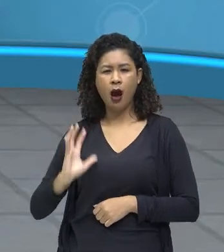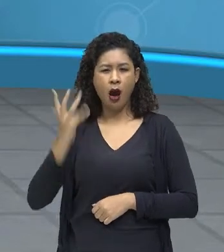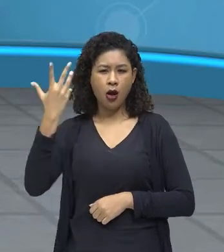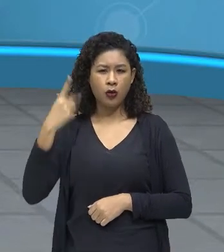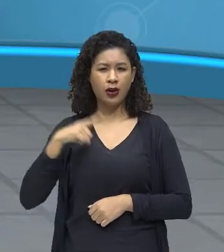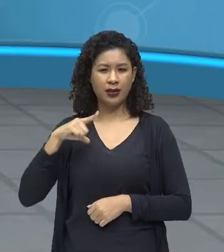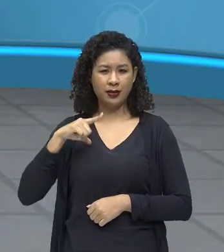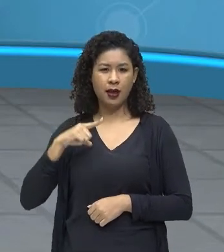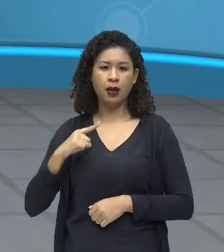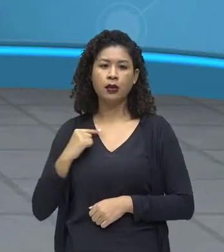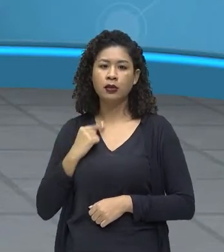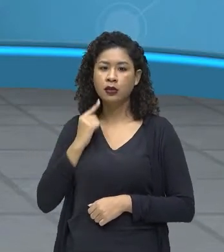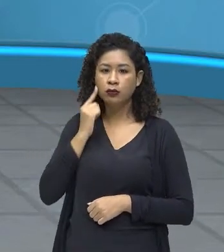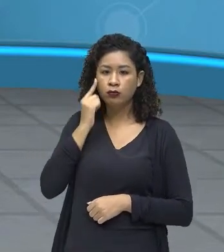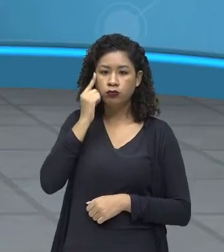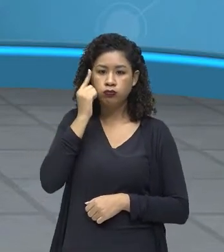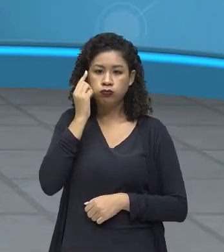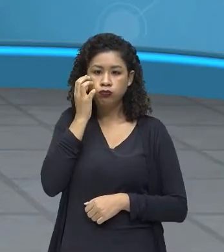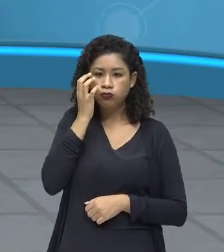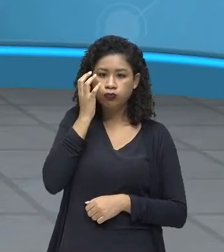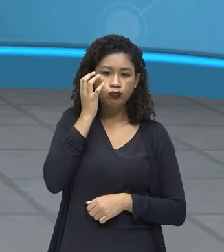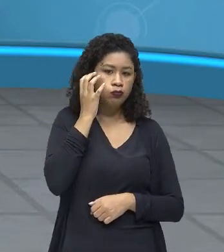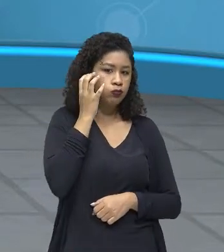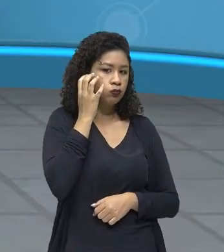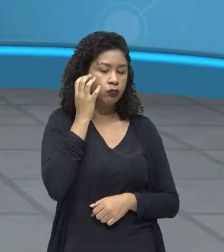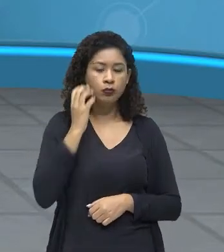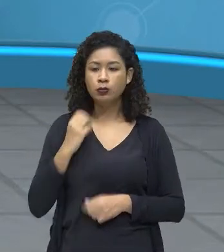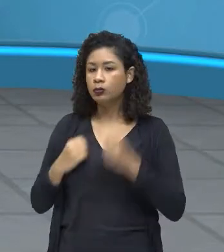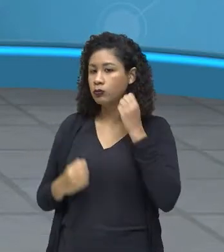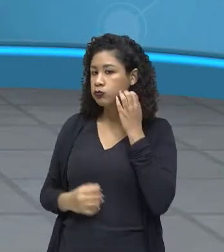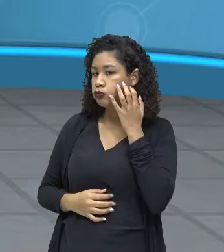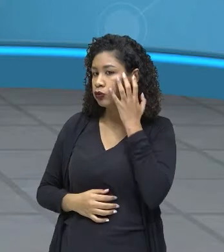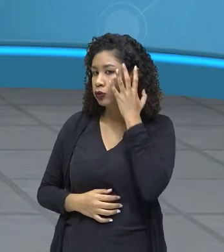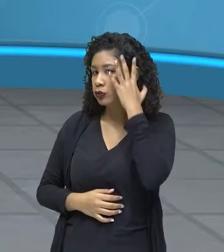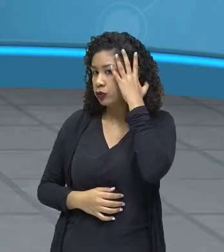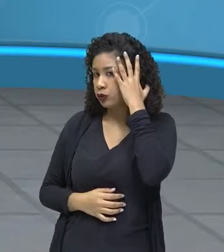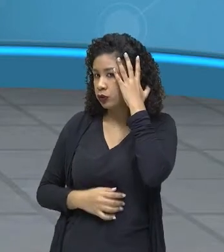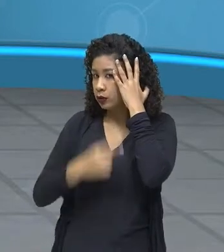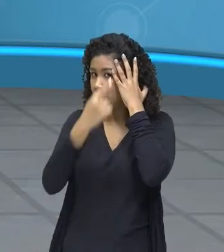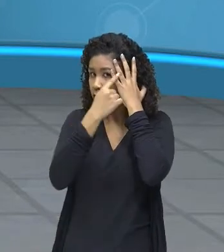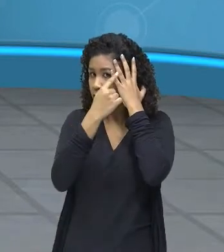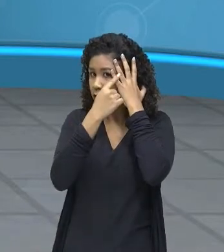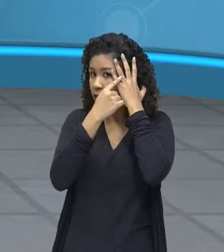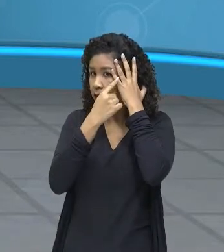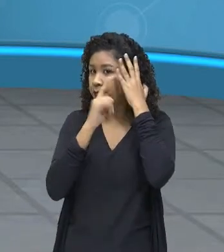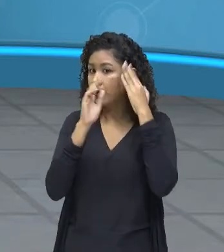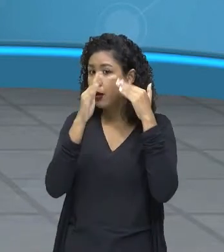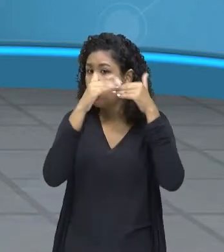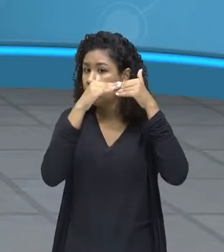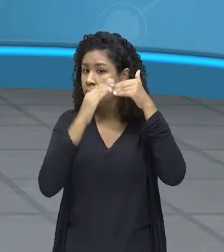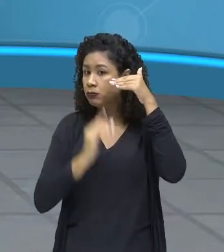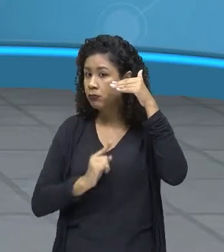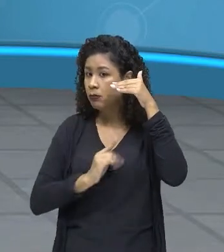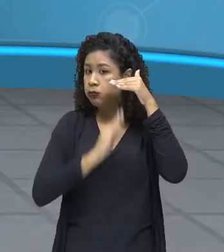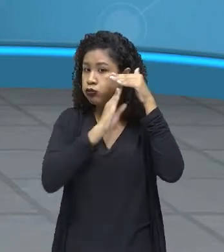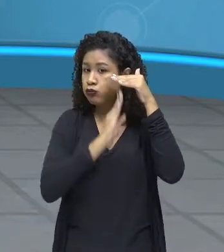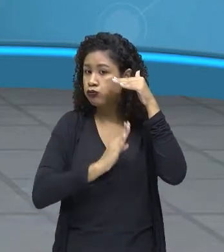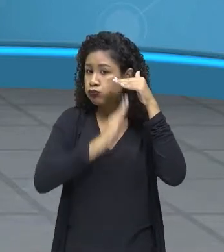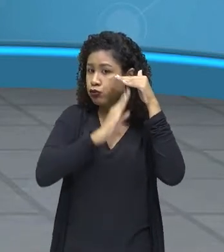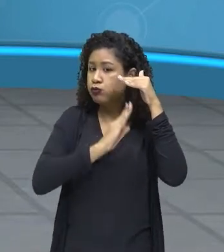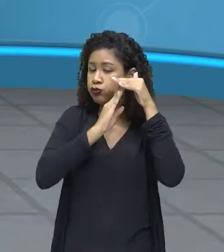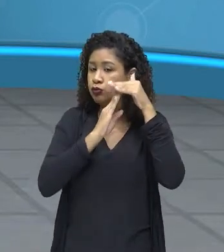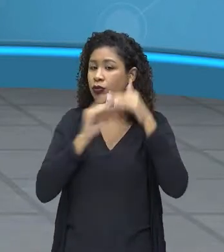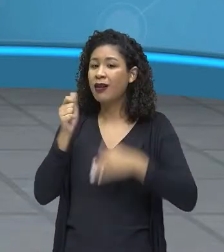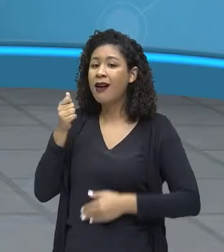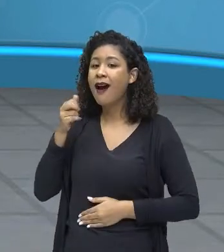um trombo, ou seja, ele vai impedir a passagem do gás oxigênio lá no cérebro, né? Então ocorre